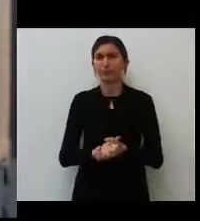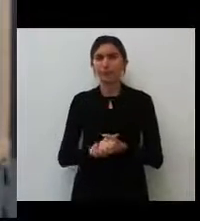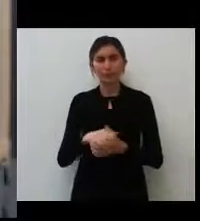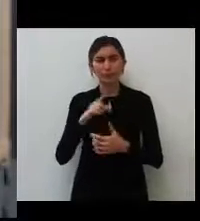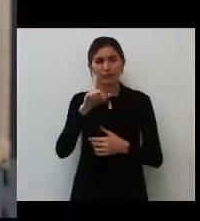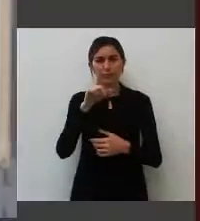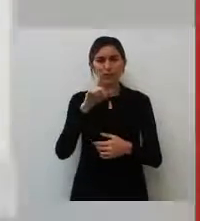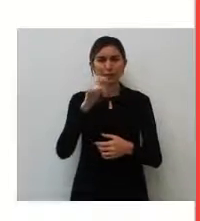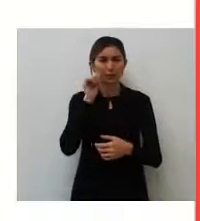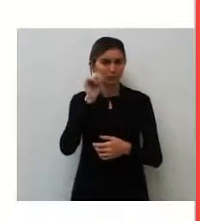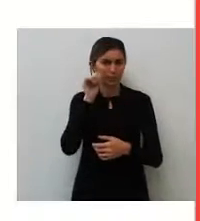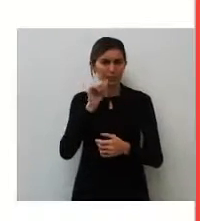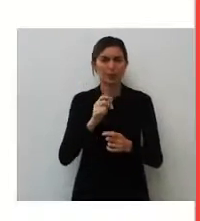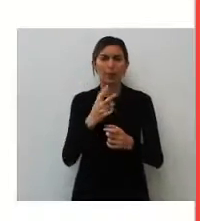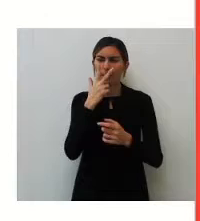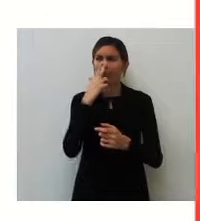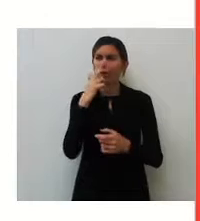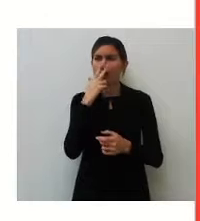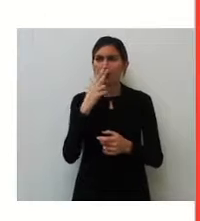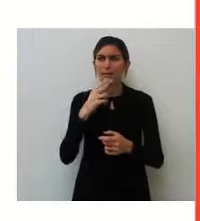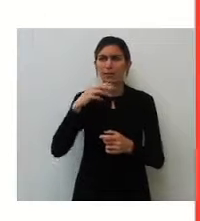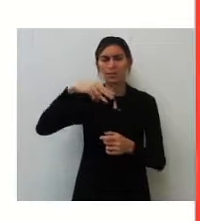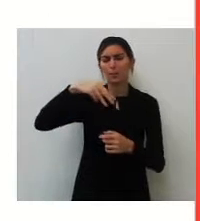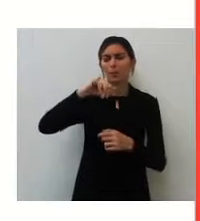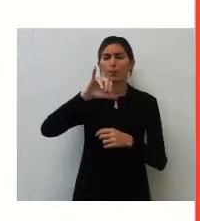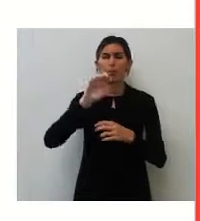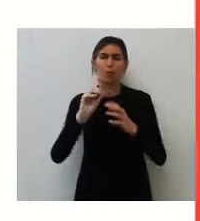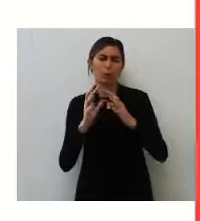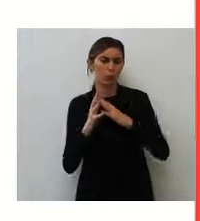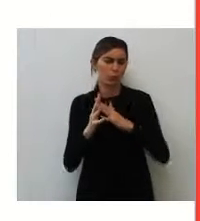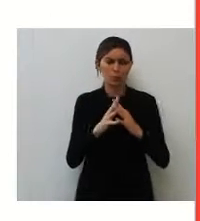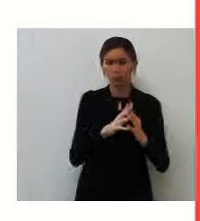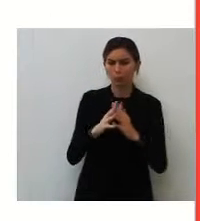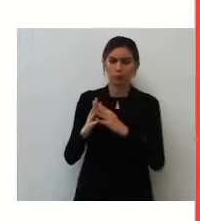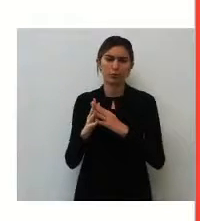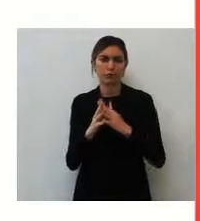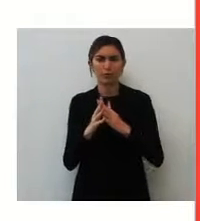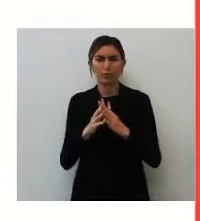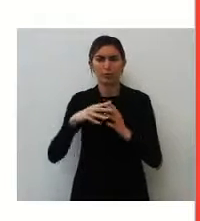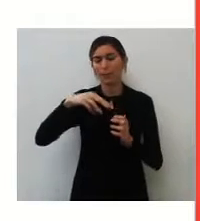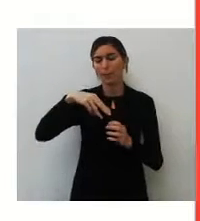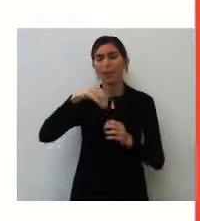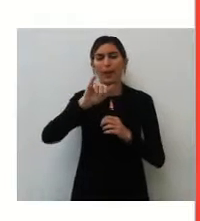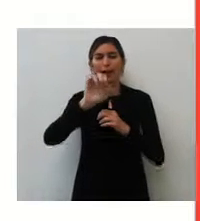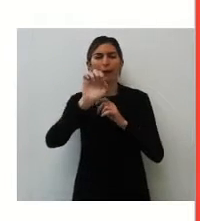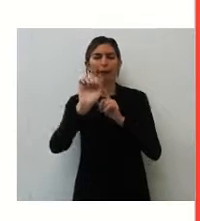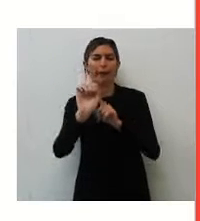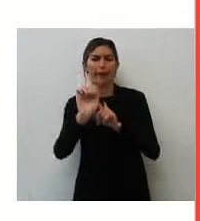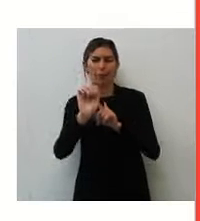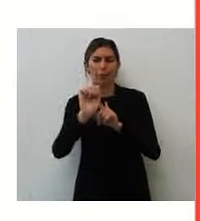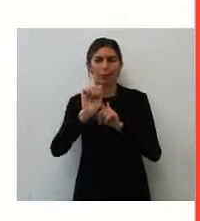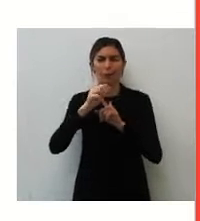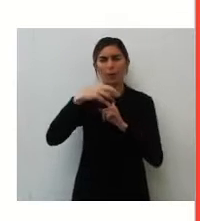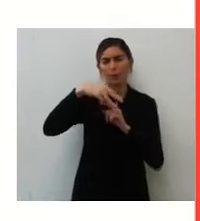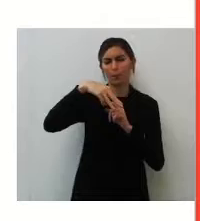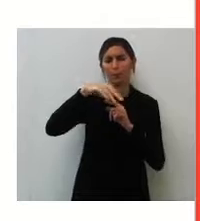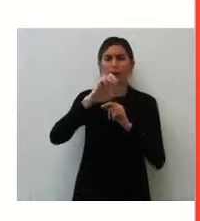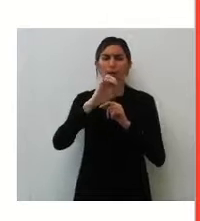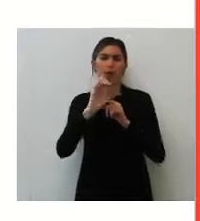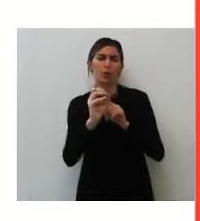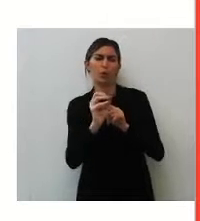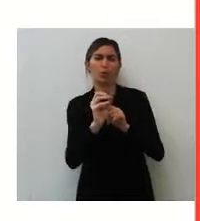a garota aparece meio confusa não é meia confusa é meio